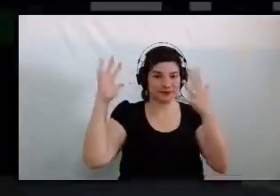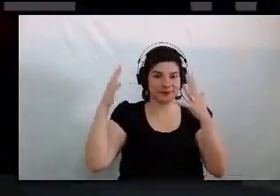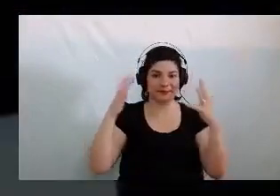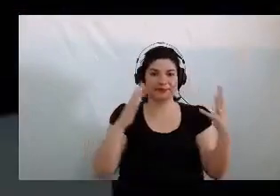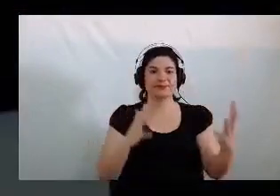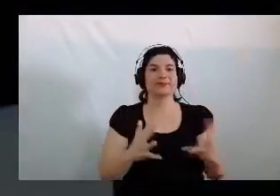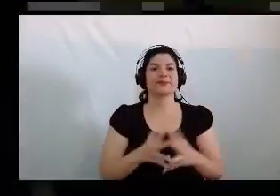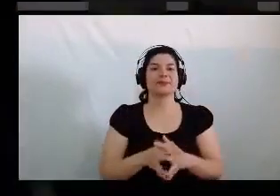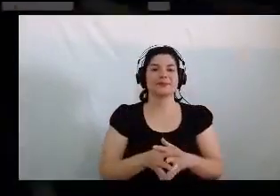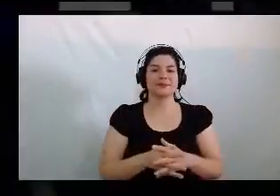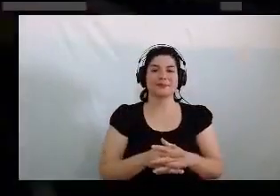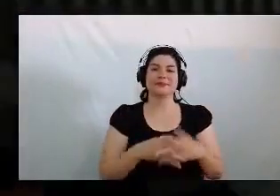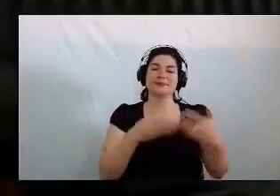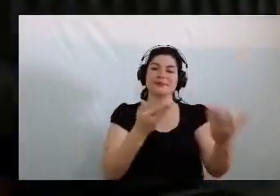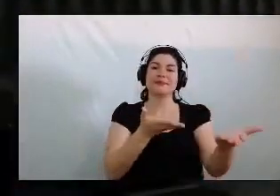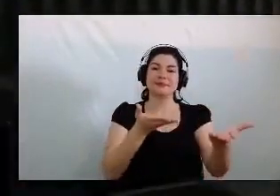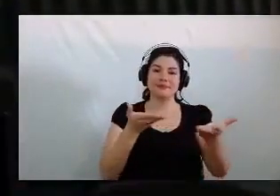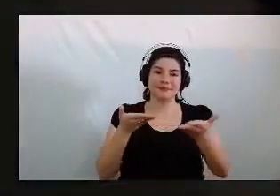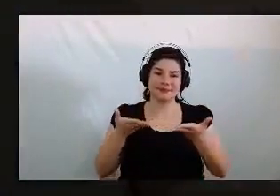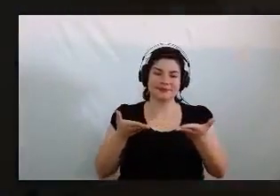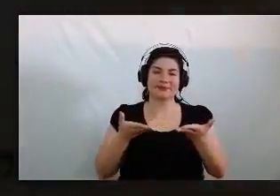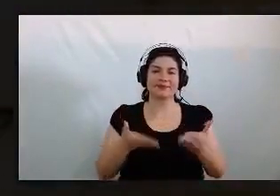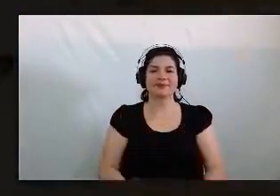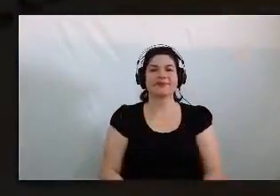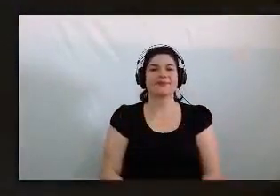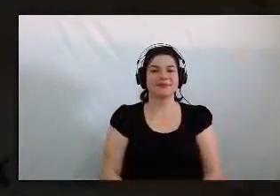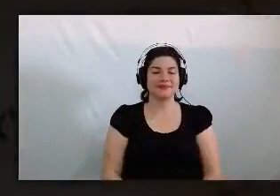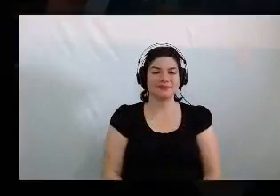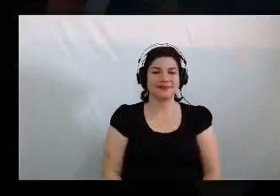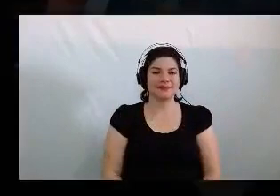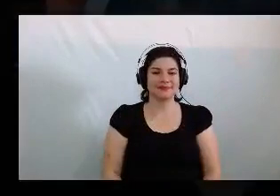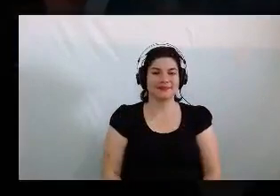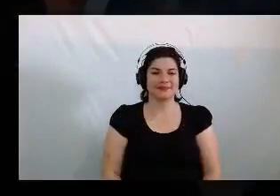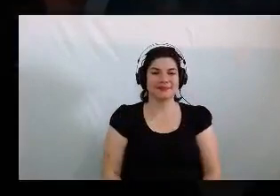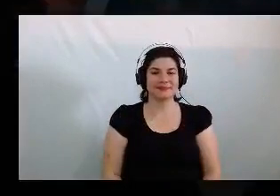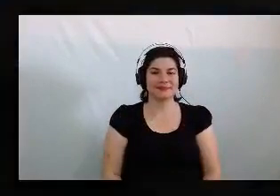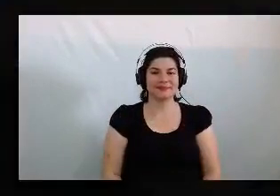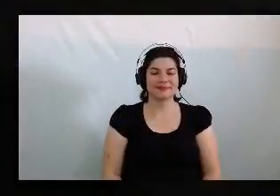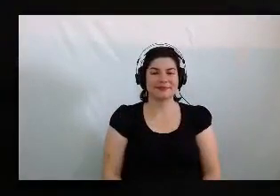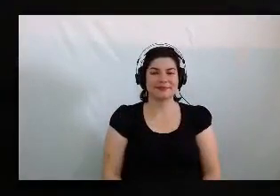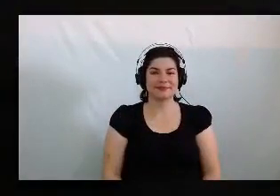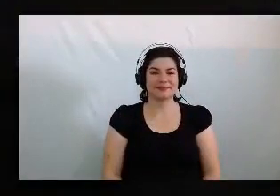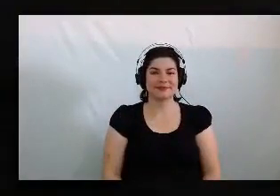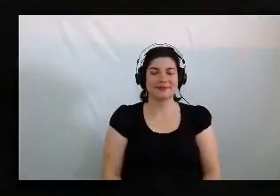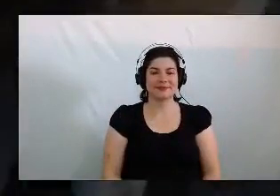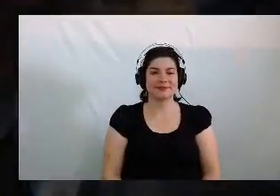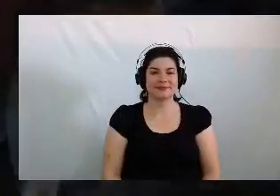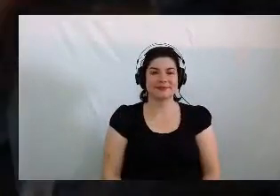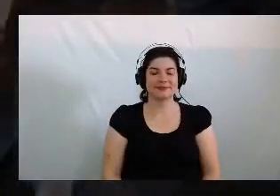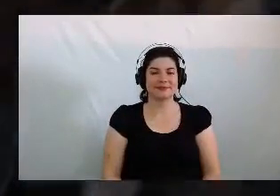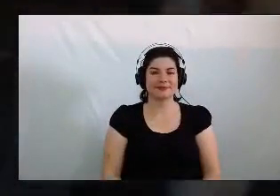Ah, vem pra cá, vem pra cá! Mauê!